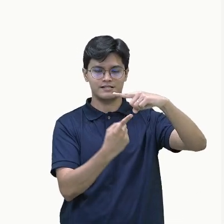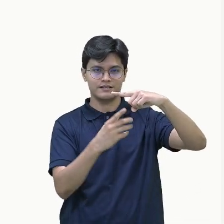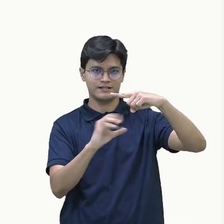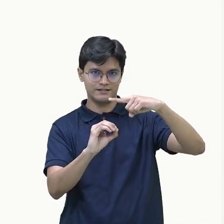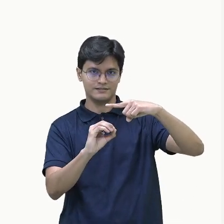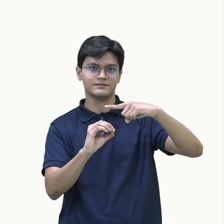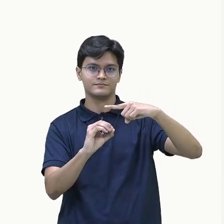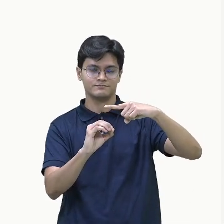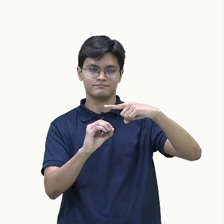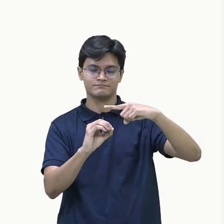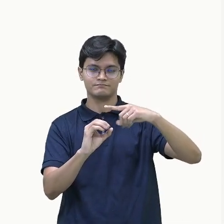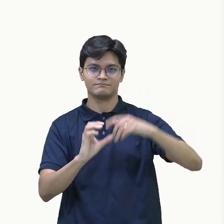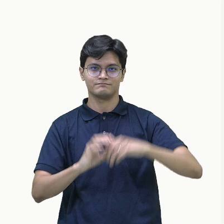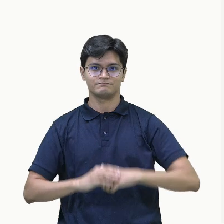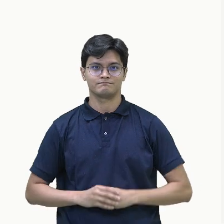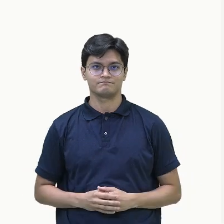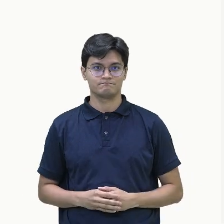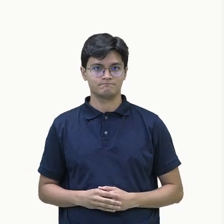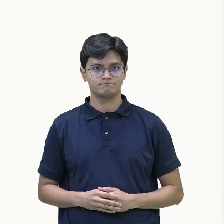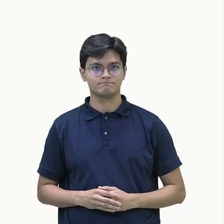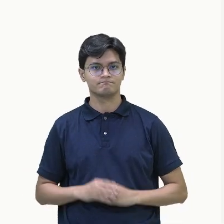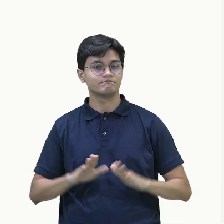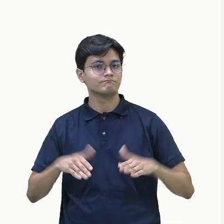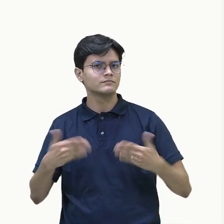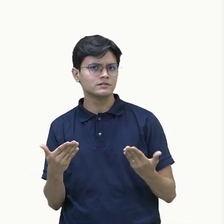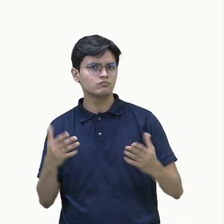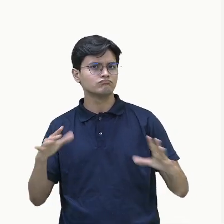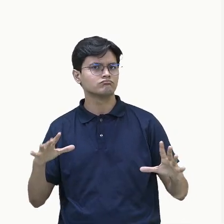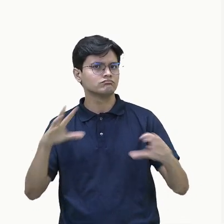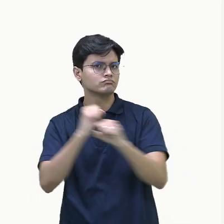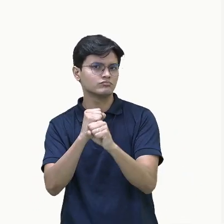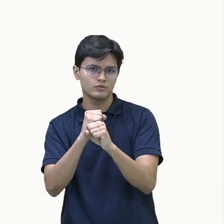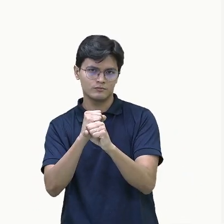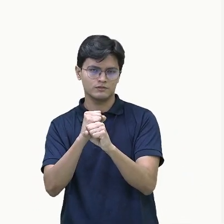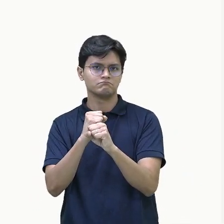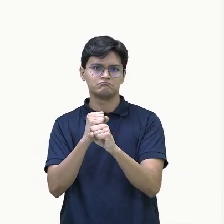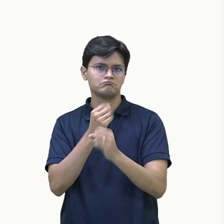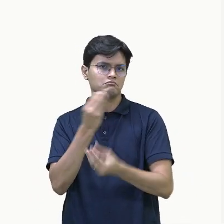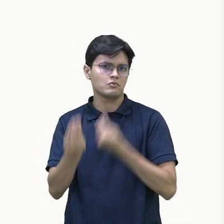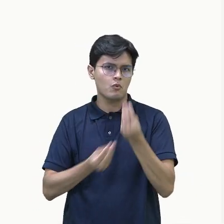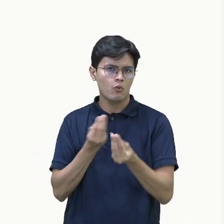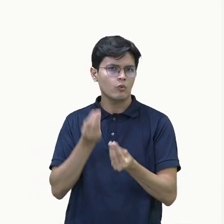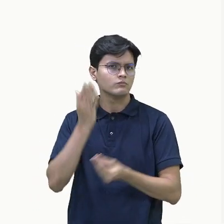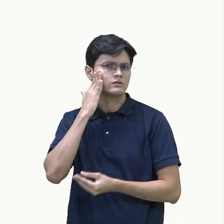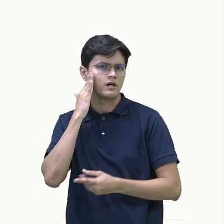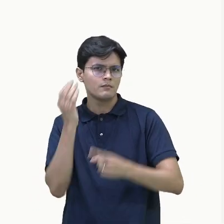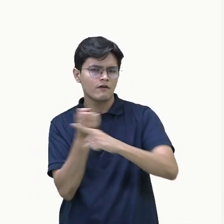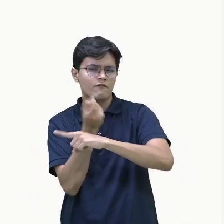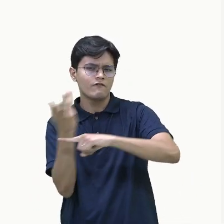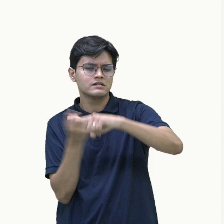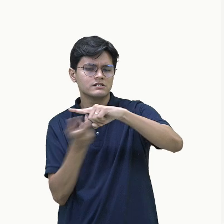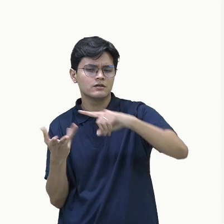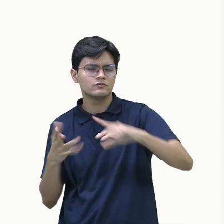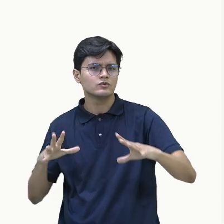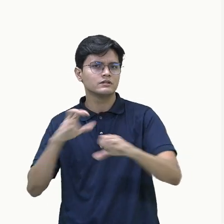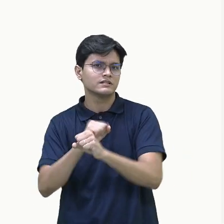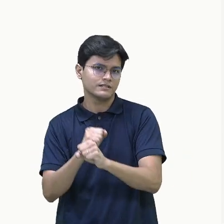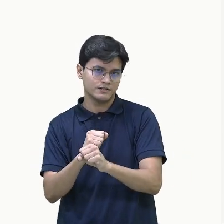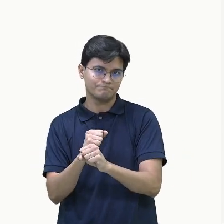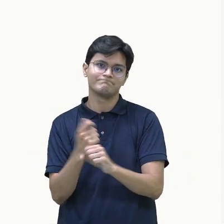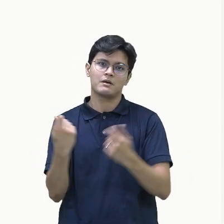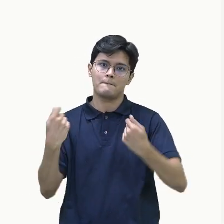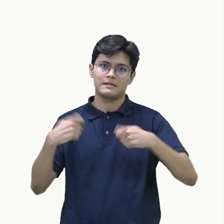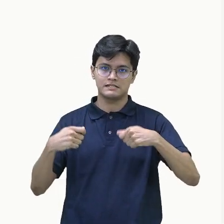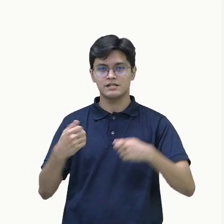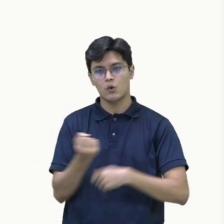10. Então, ao todo, como é que eu sei qual foi a fração que os dois comeram? Bastaria eu contar,